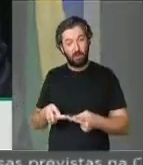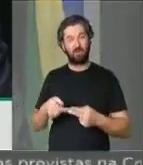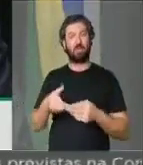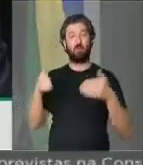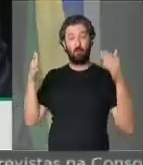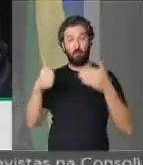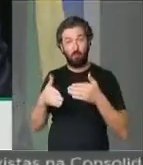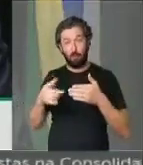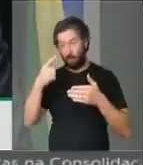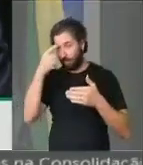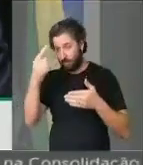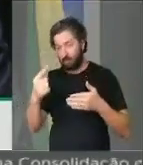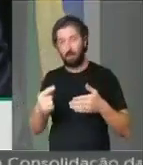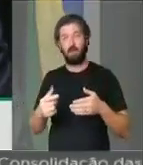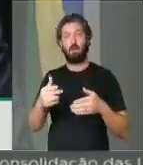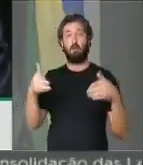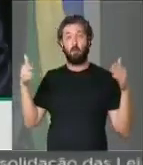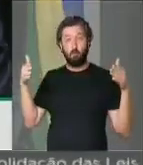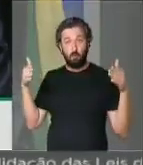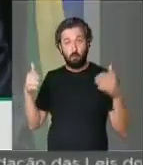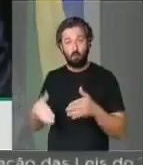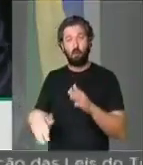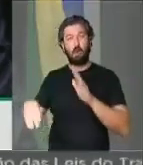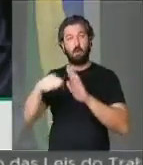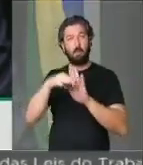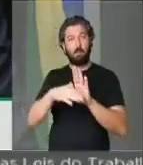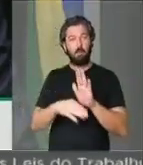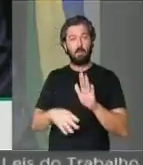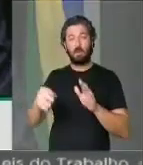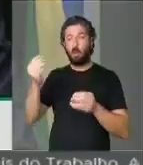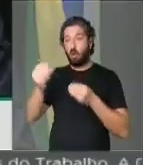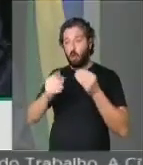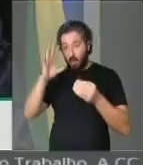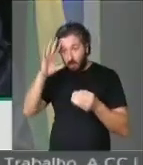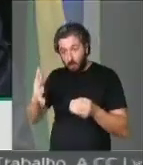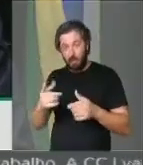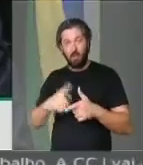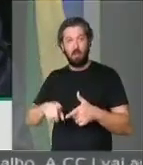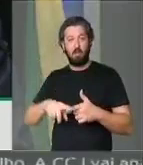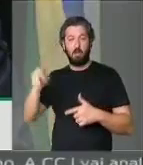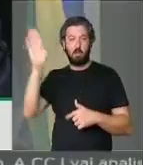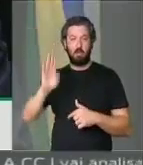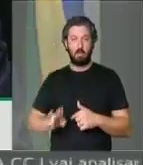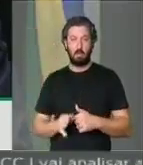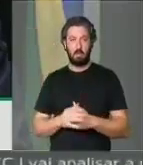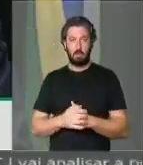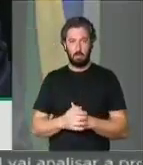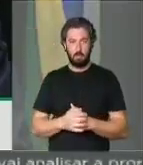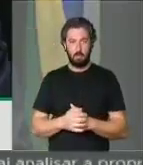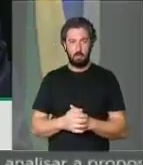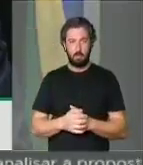ideias, em torno de agendas e em torno de solução para os problemas desse país.